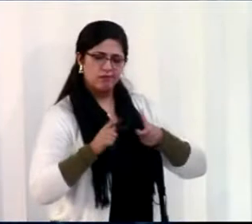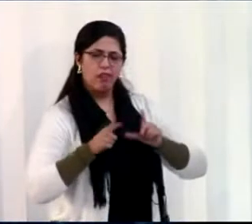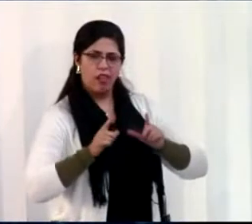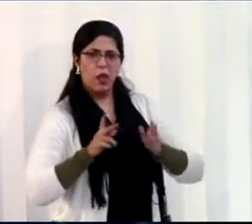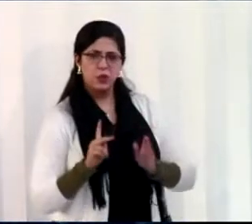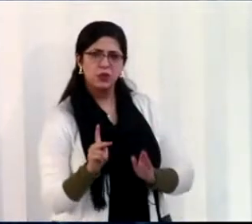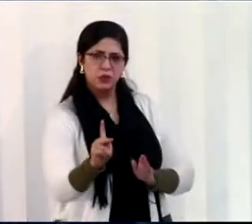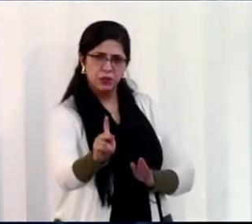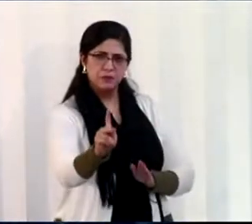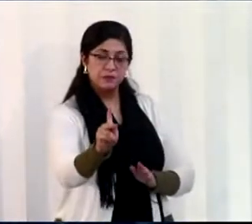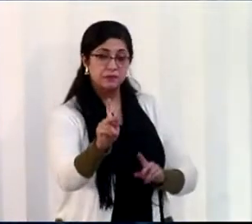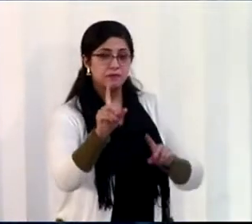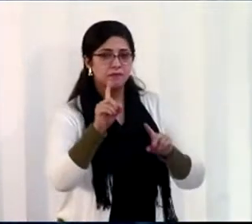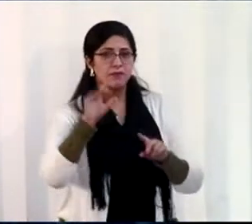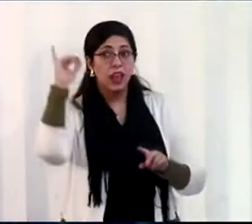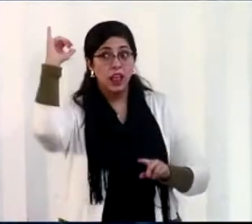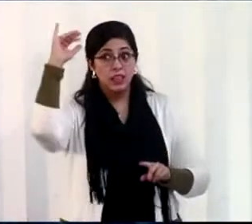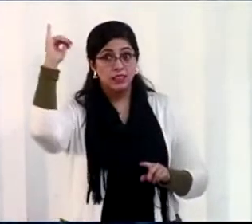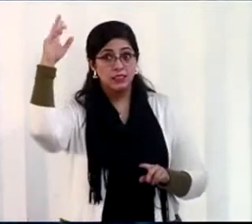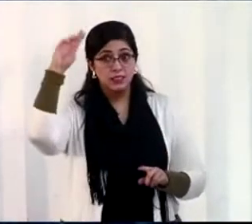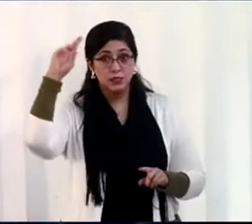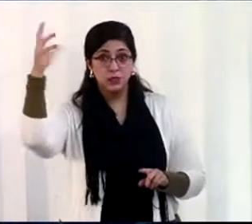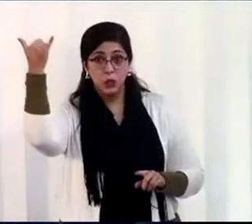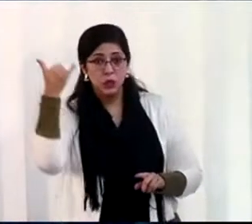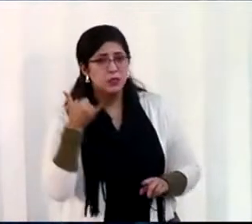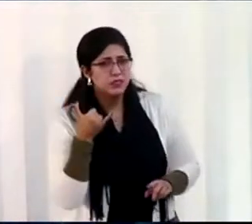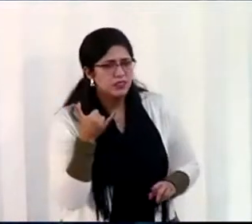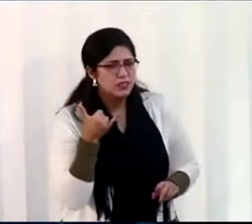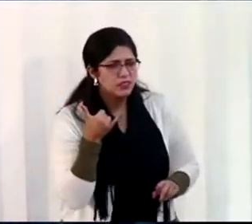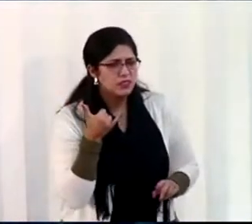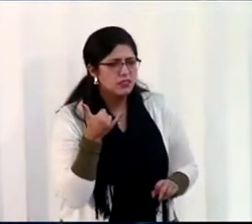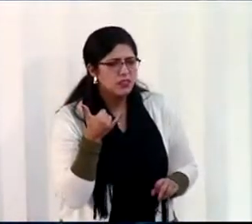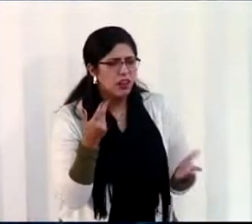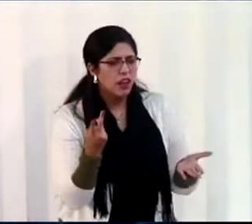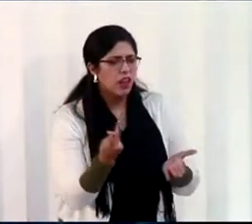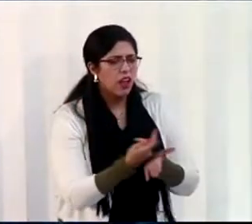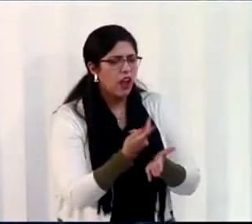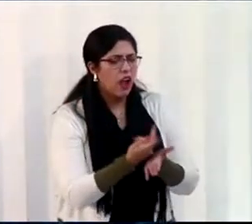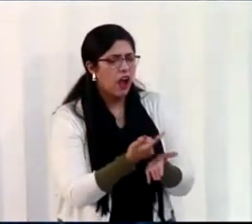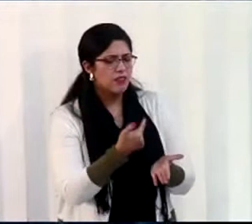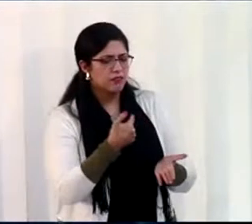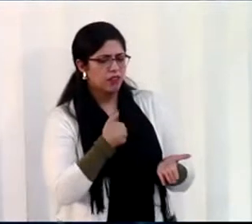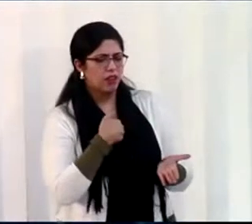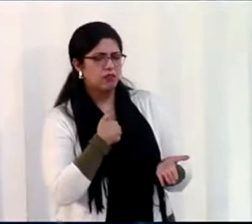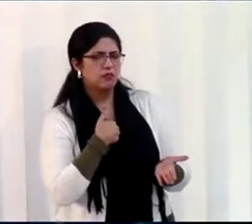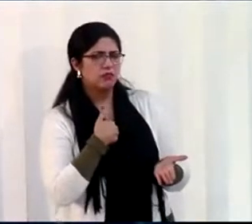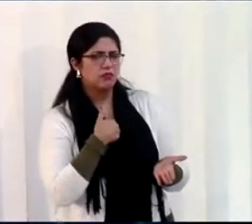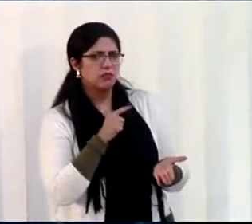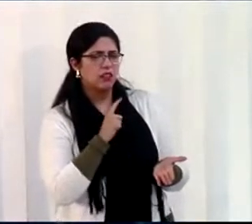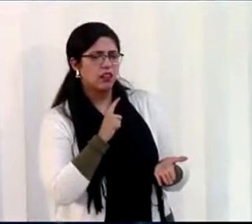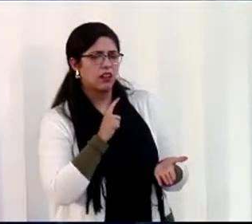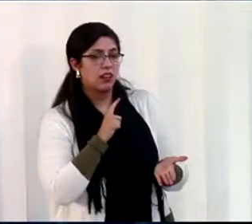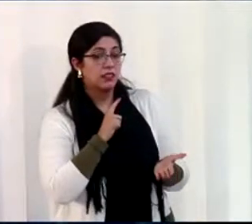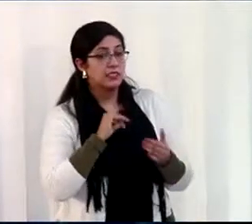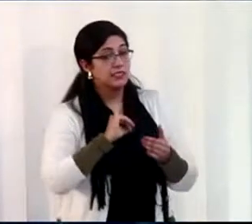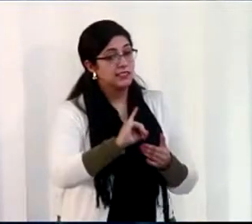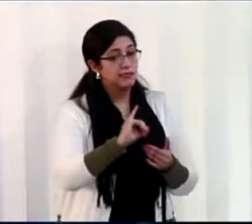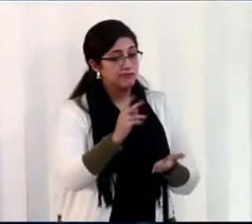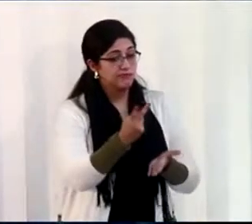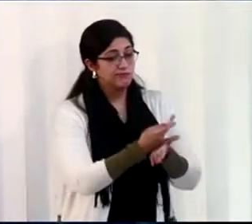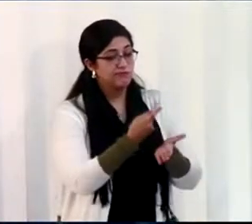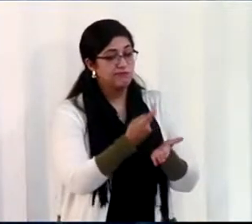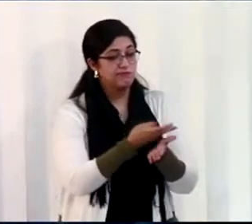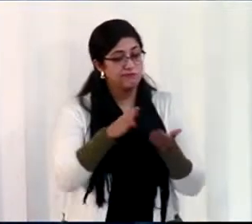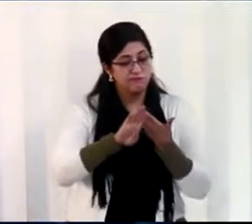Senhor: que injustiça acharam vossos pais em mim, para de mim se afastarem, indo